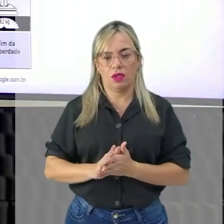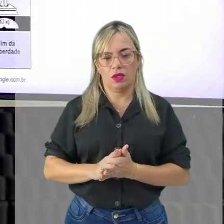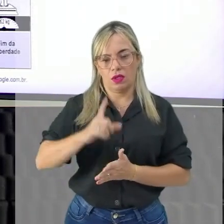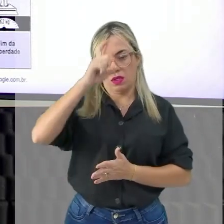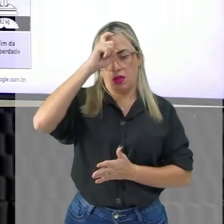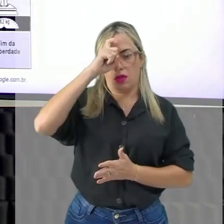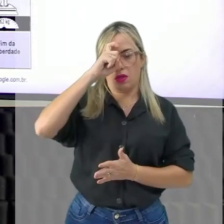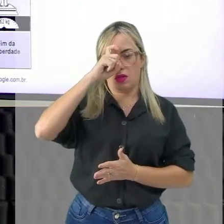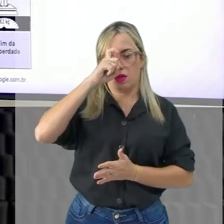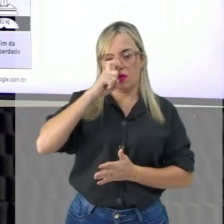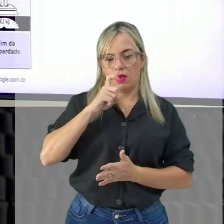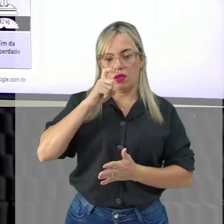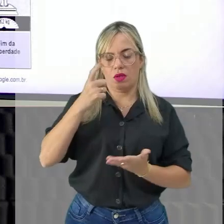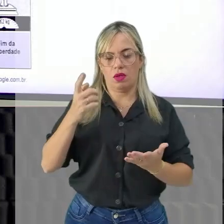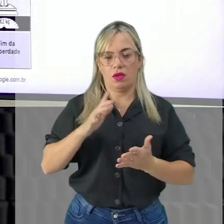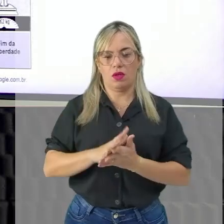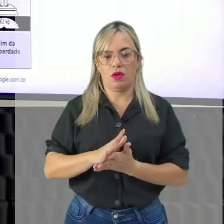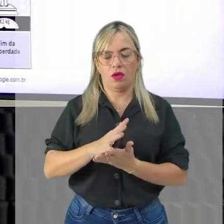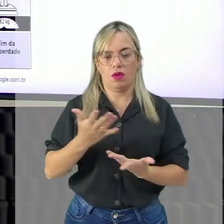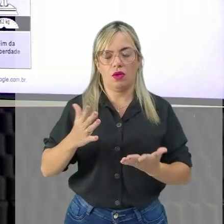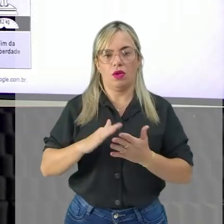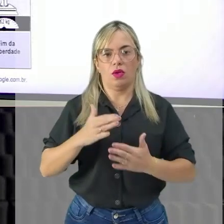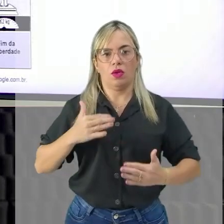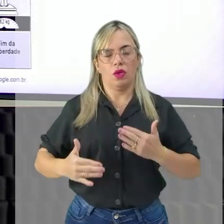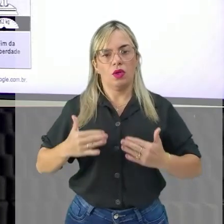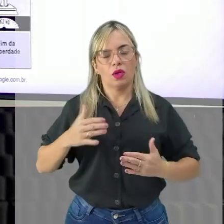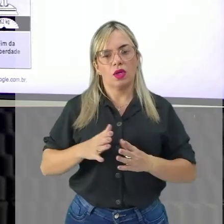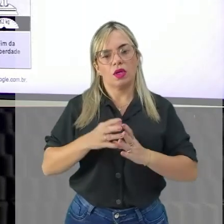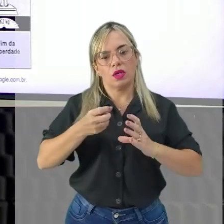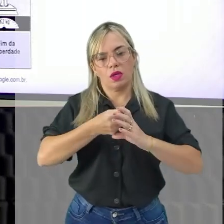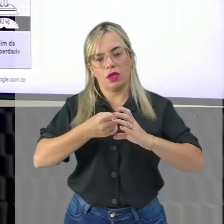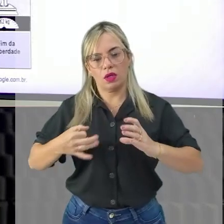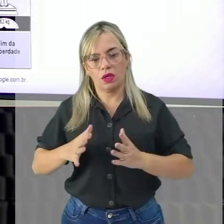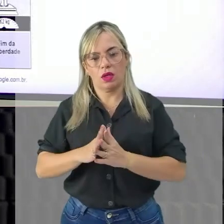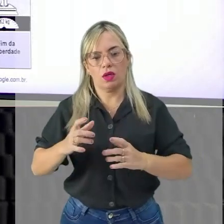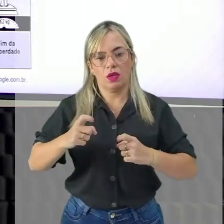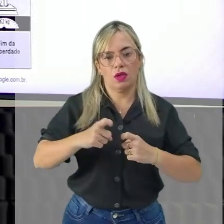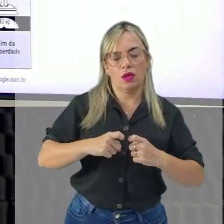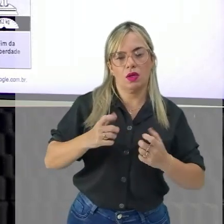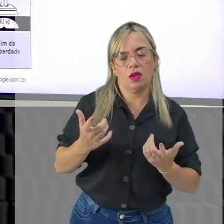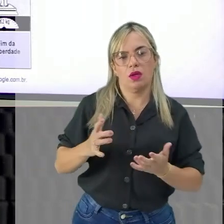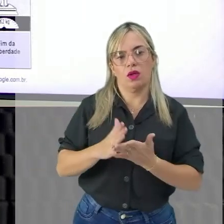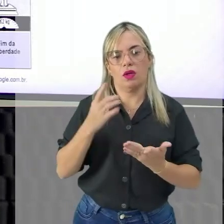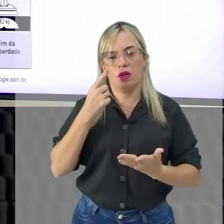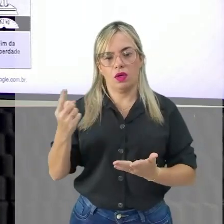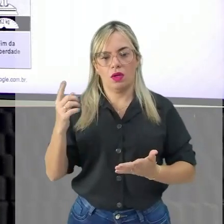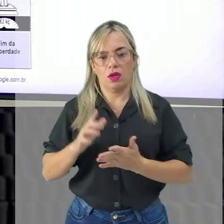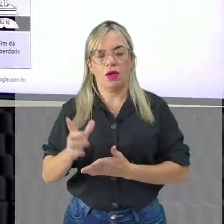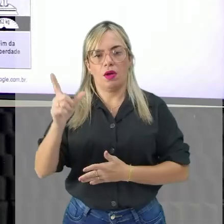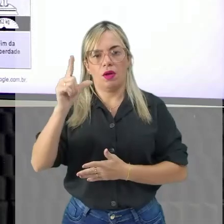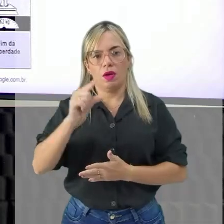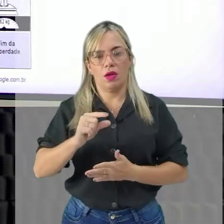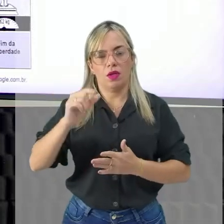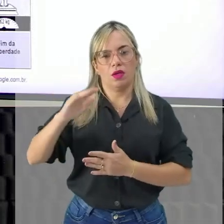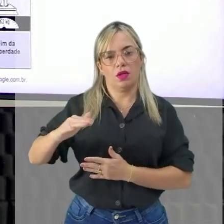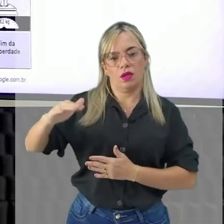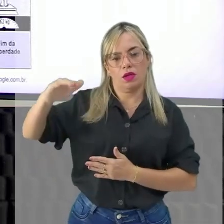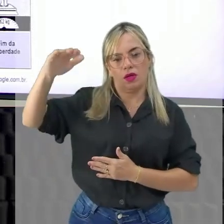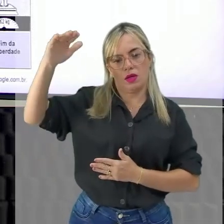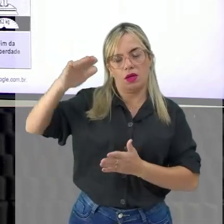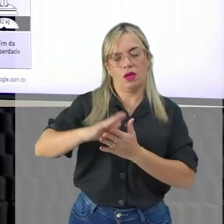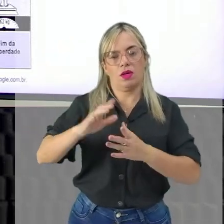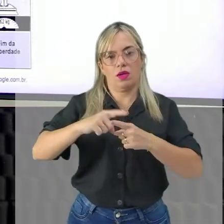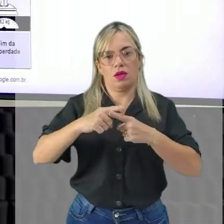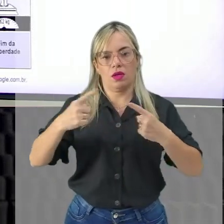E maturação sexual. Então, agora o corpo ele vai começar a investir menos em crescer e mais